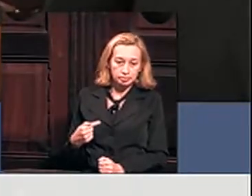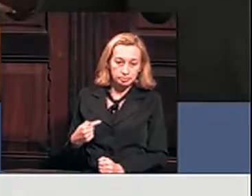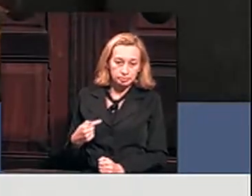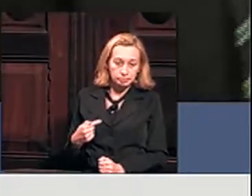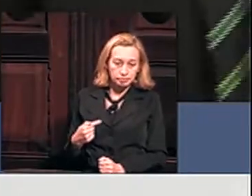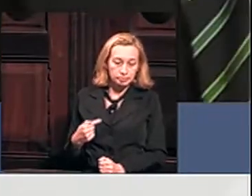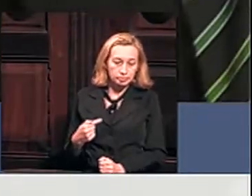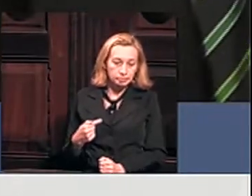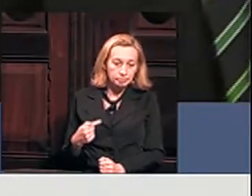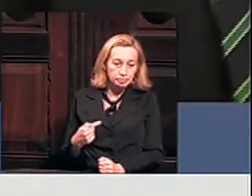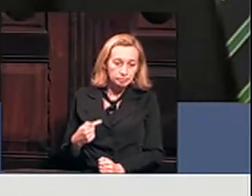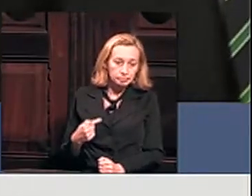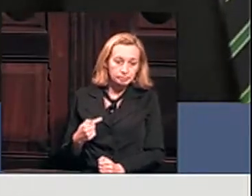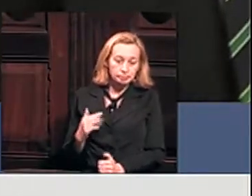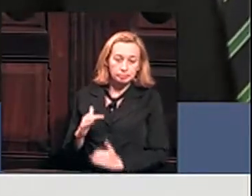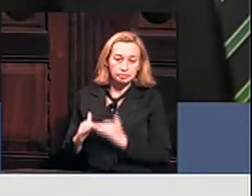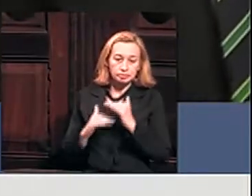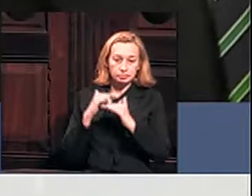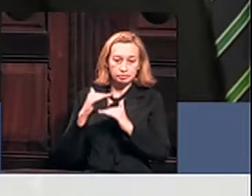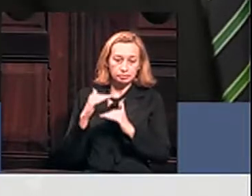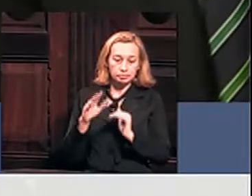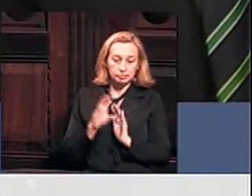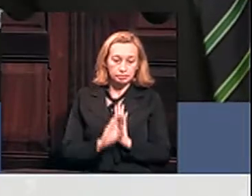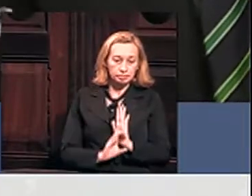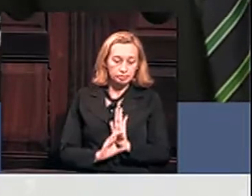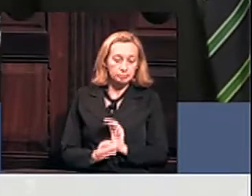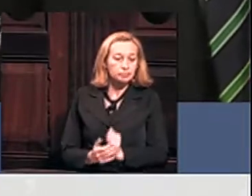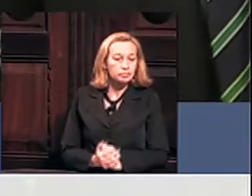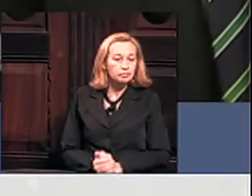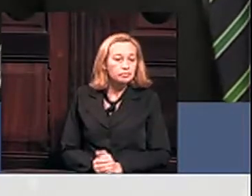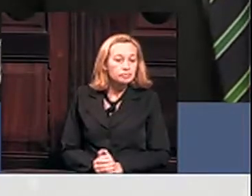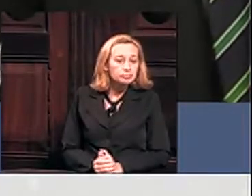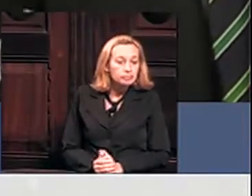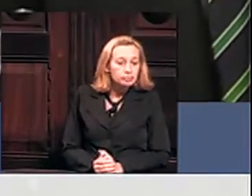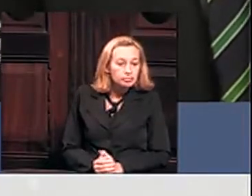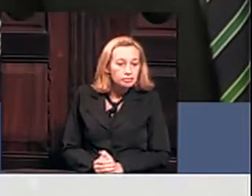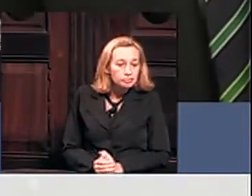como subemenda. Com subemenda.